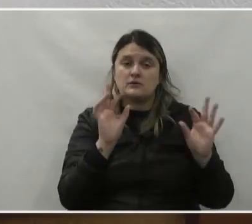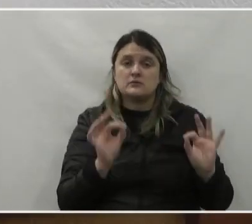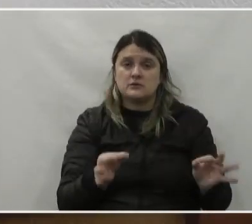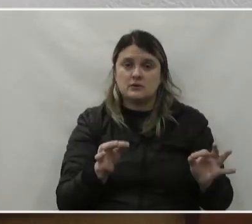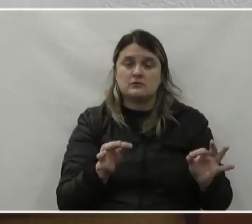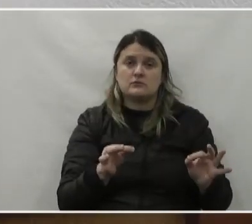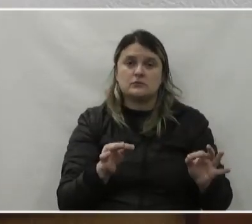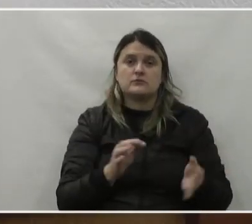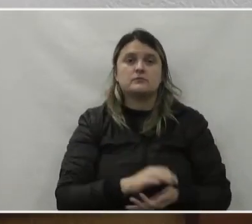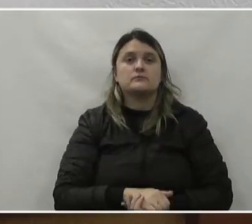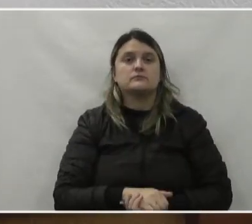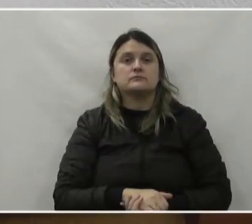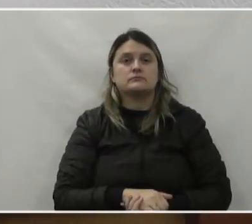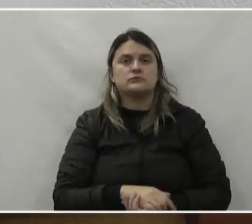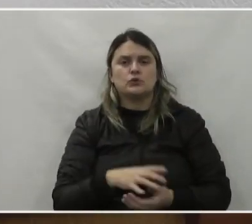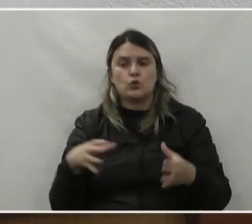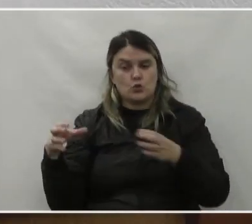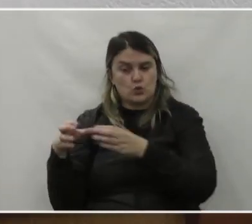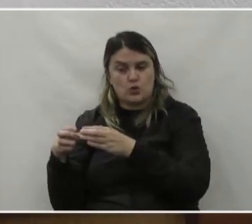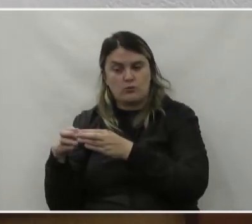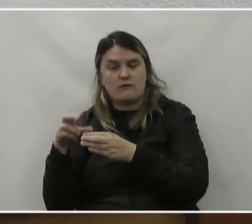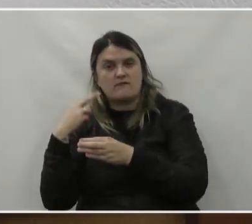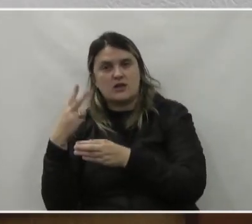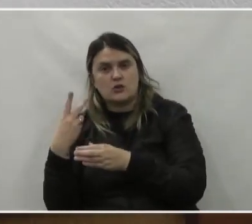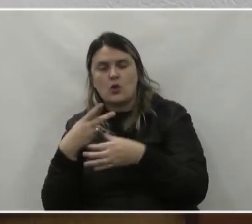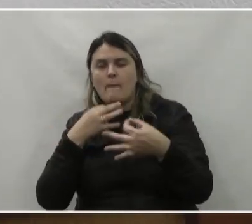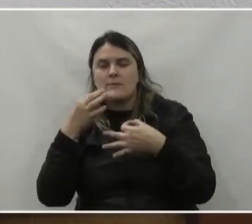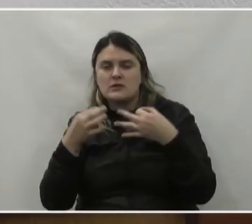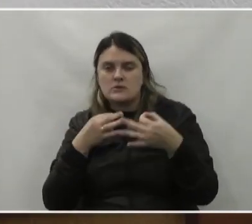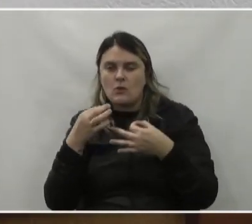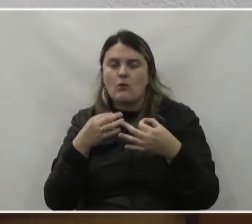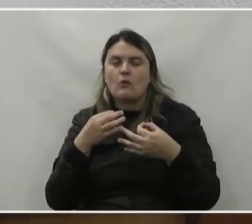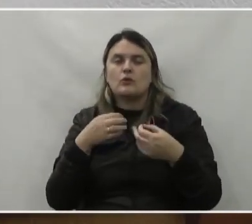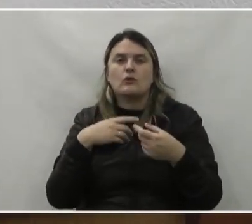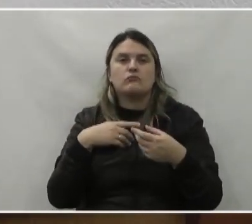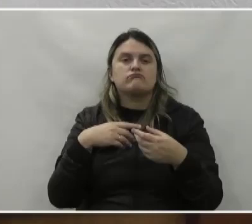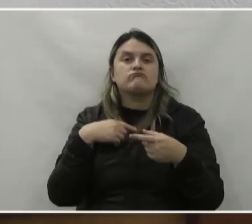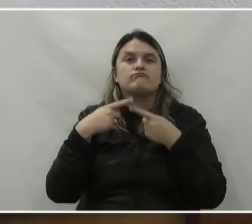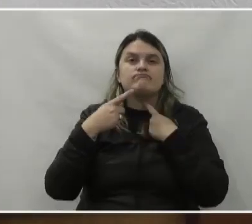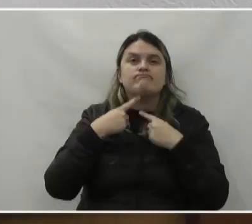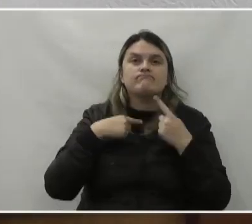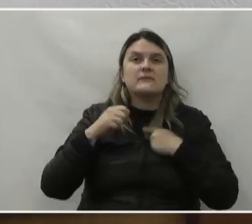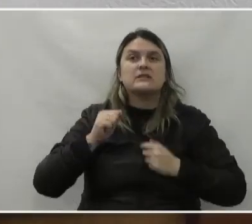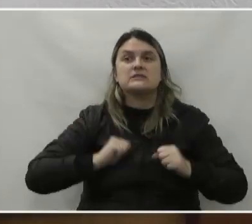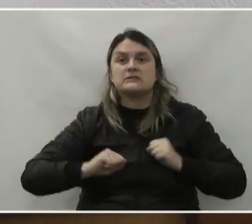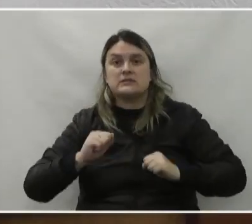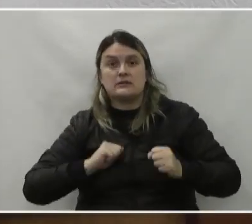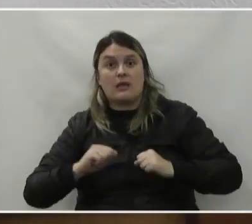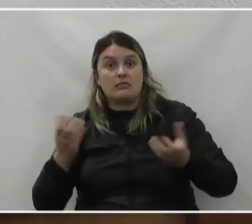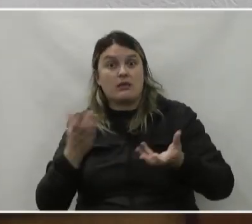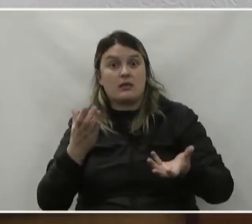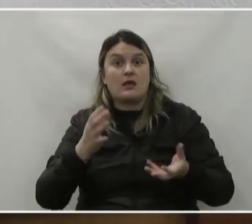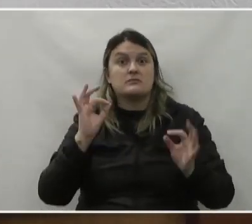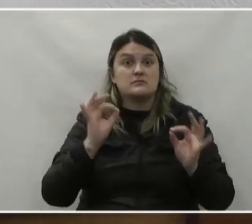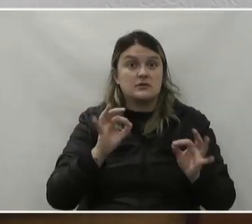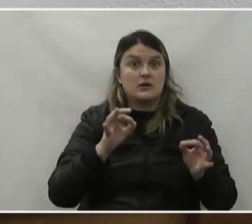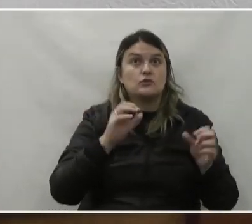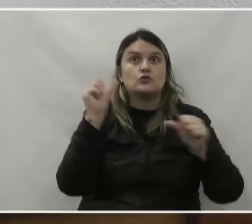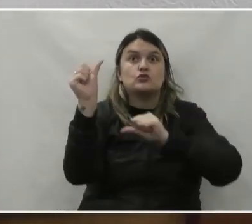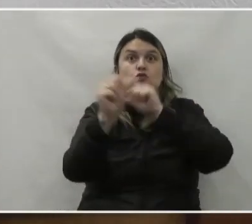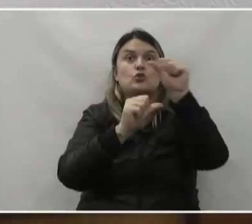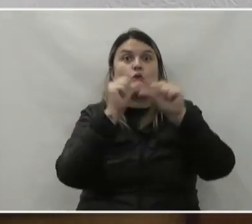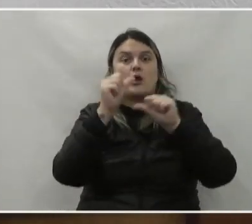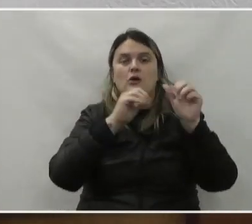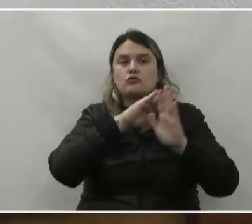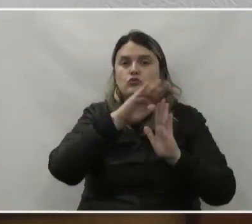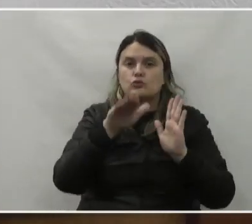ter colaborado. Outros vereadores opinando, pontuando, querendo ansiedade que se concretizasse